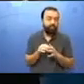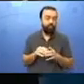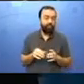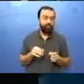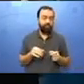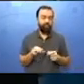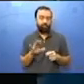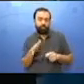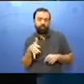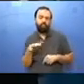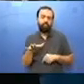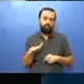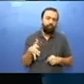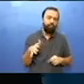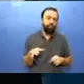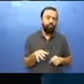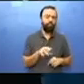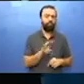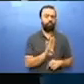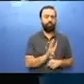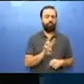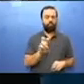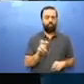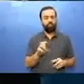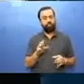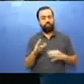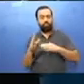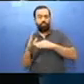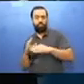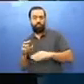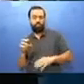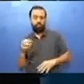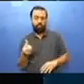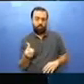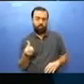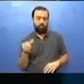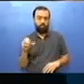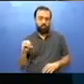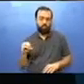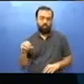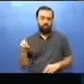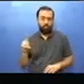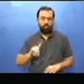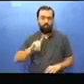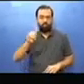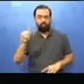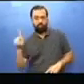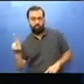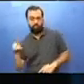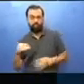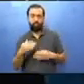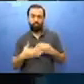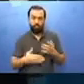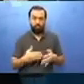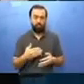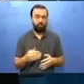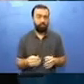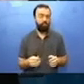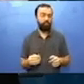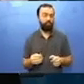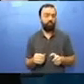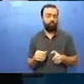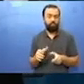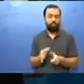em torno de 45 a 60 dias, até 2 meses. E depois deste período, as tartarugas quebram os